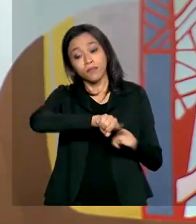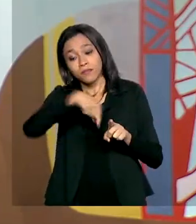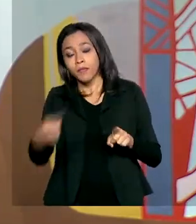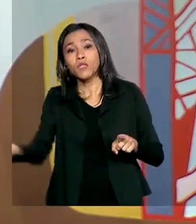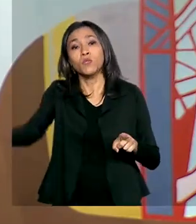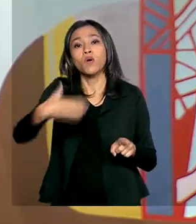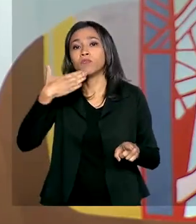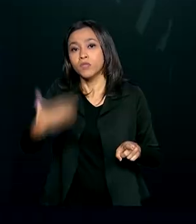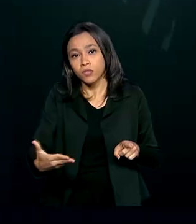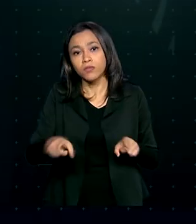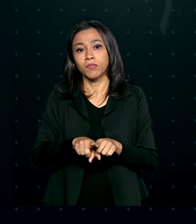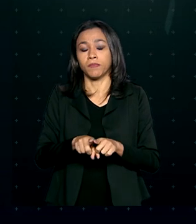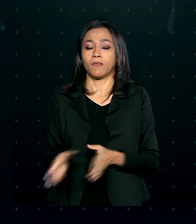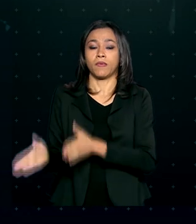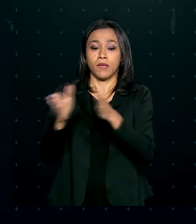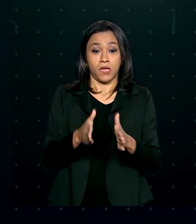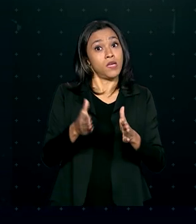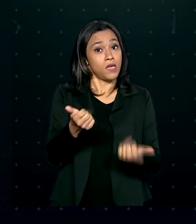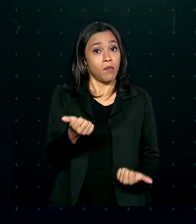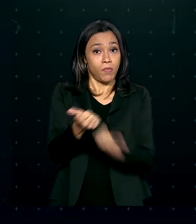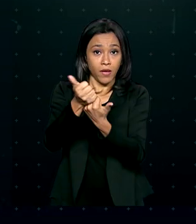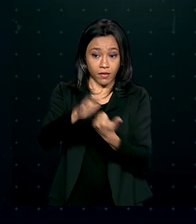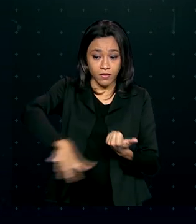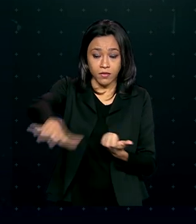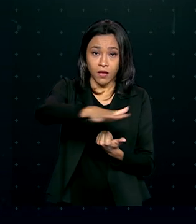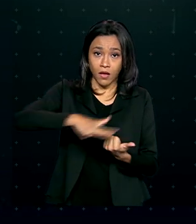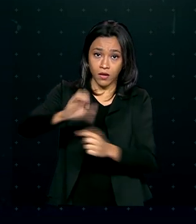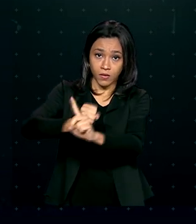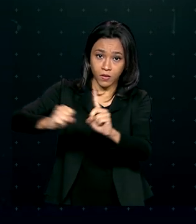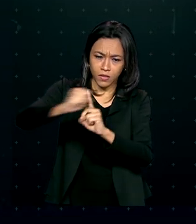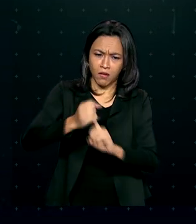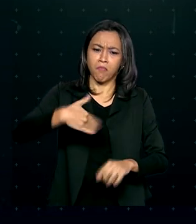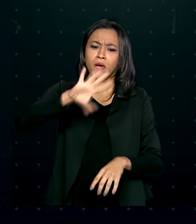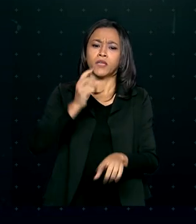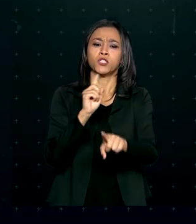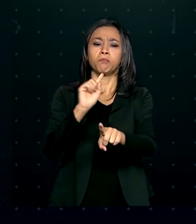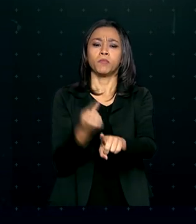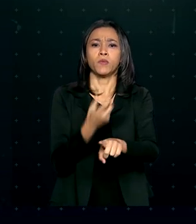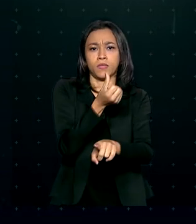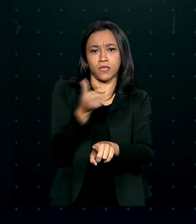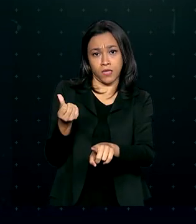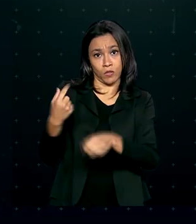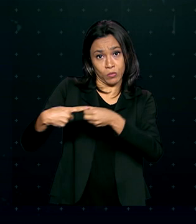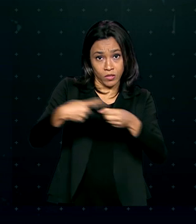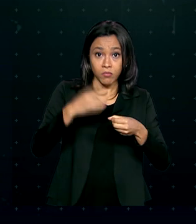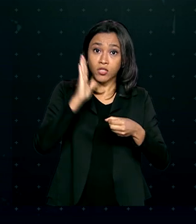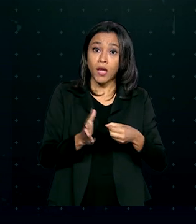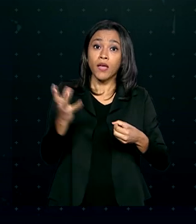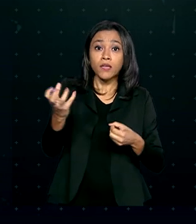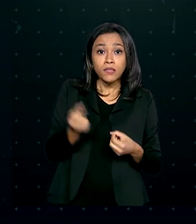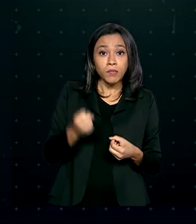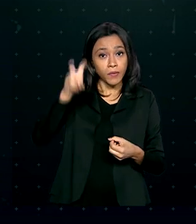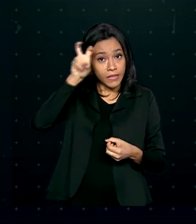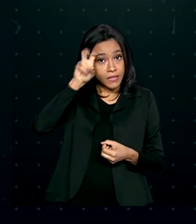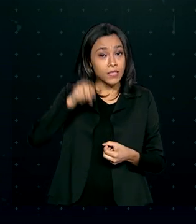novas solicitações. E para reforçar a assistência social, mais de 1.600 municípios receberam nesta quinta-feira